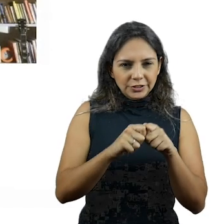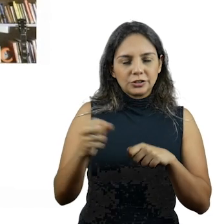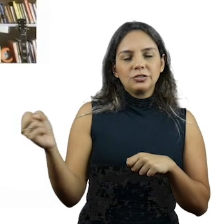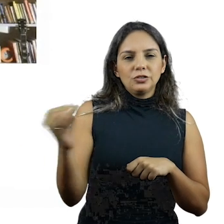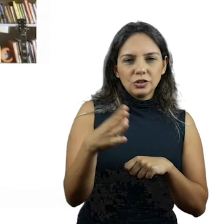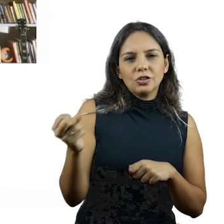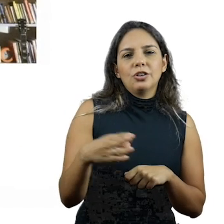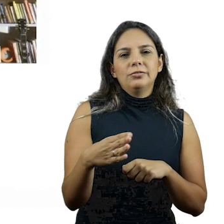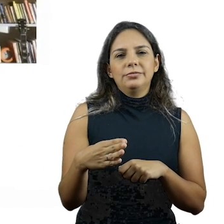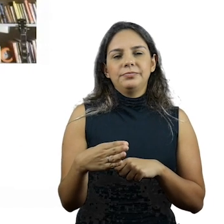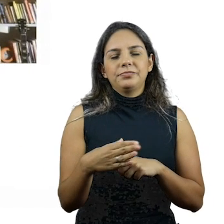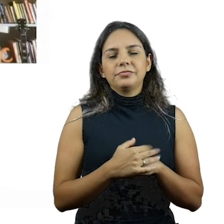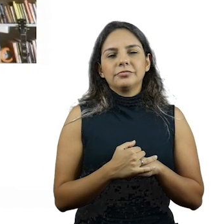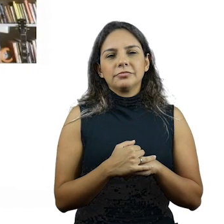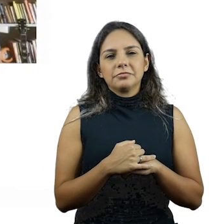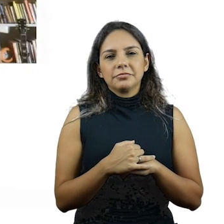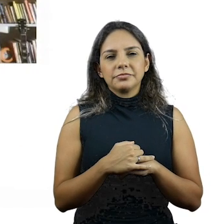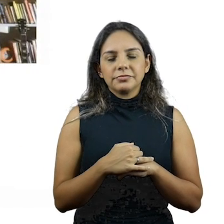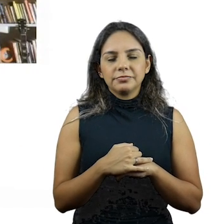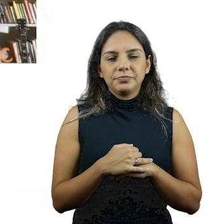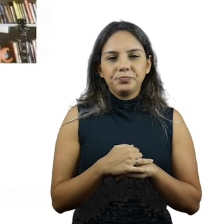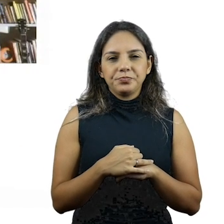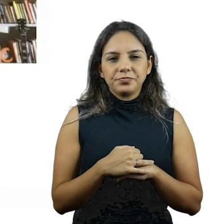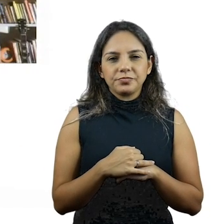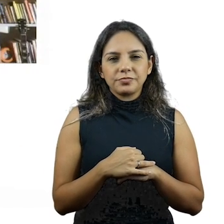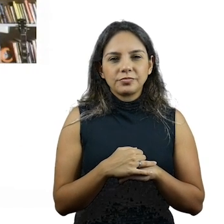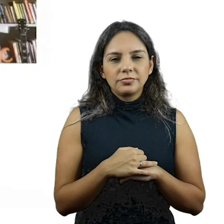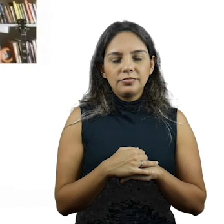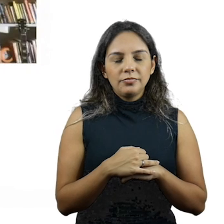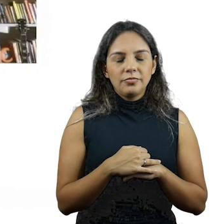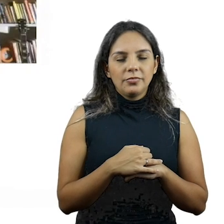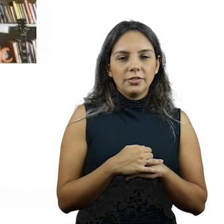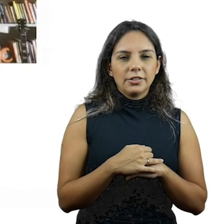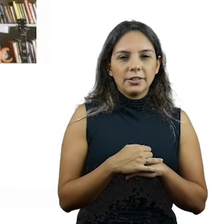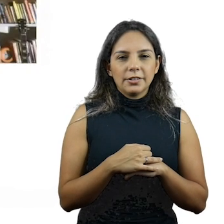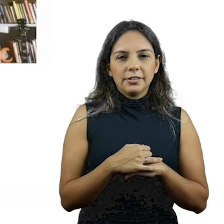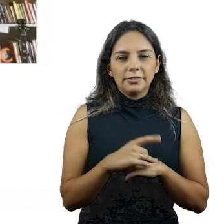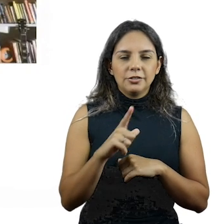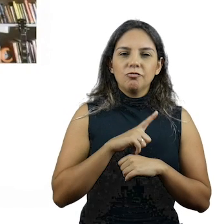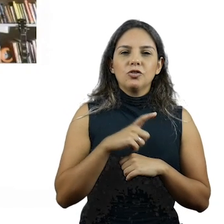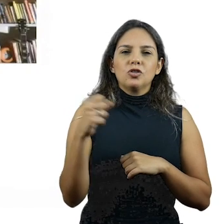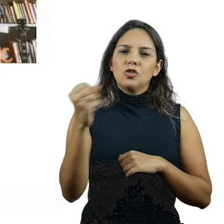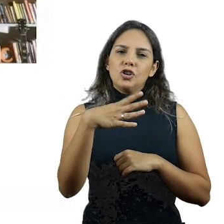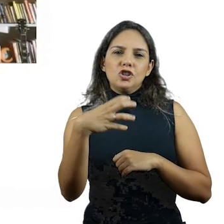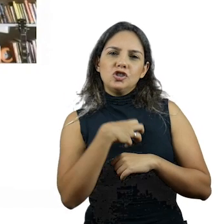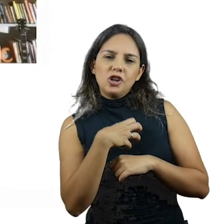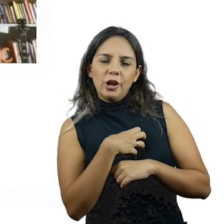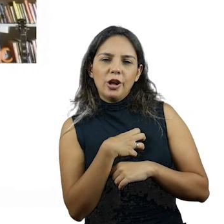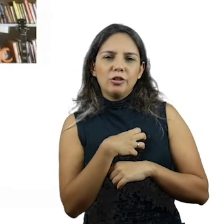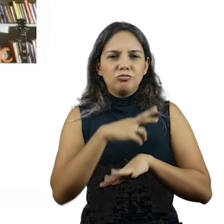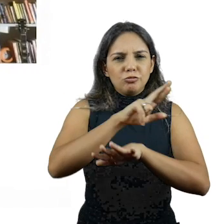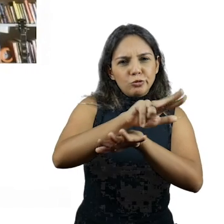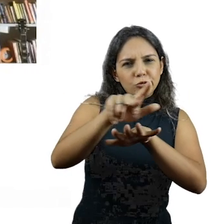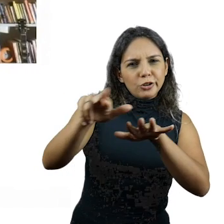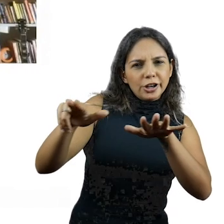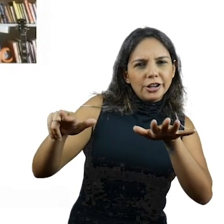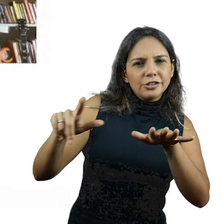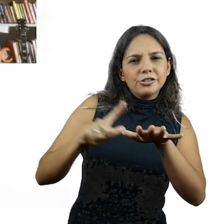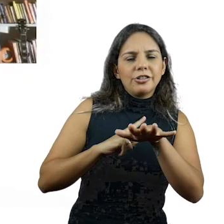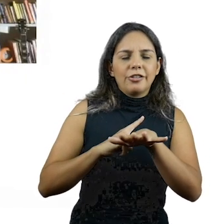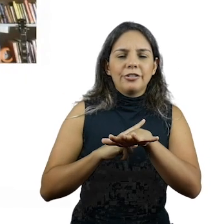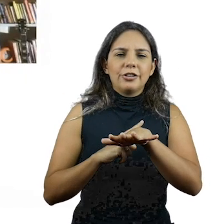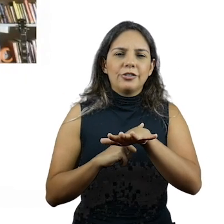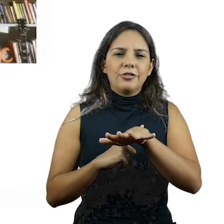temporadas, e o programa teve vários estilos diferentes, tinha uns em que eu falava mais, outros em que